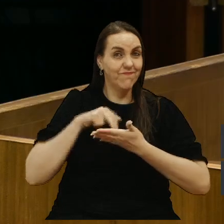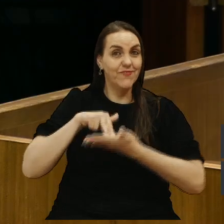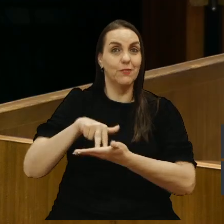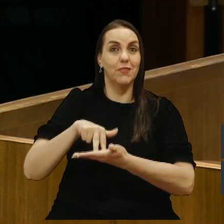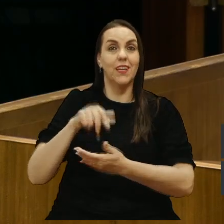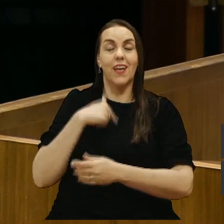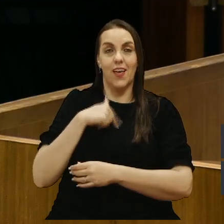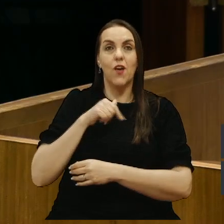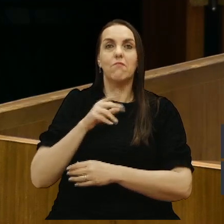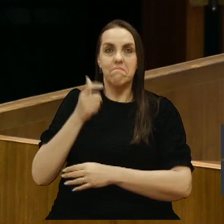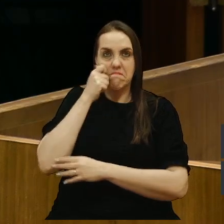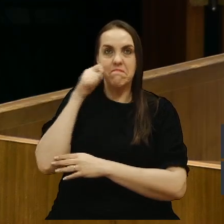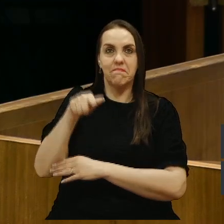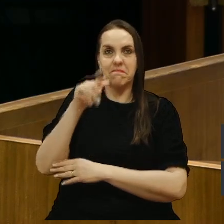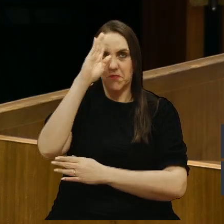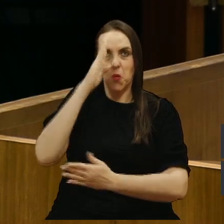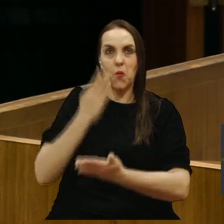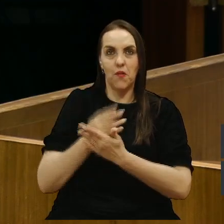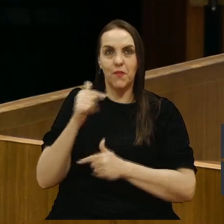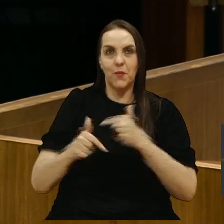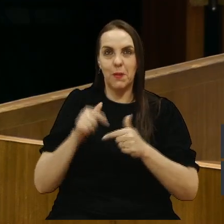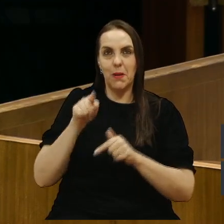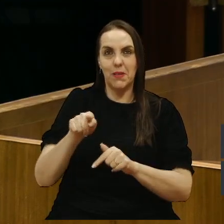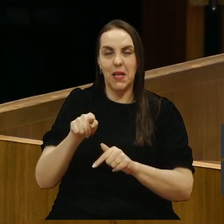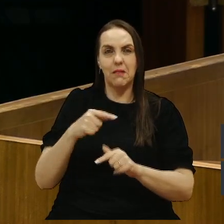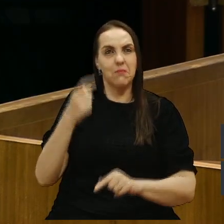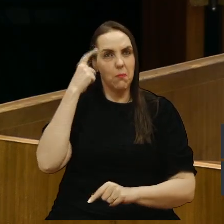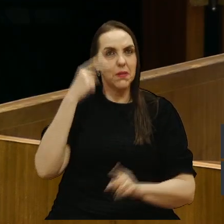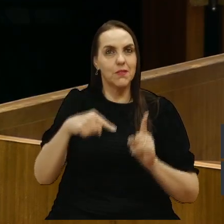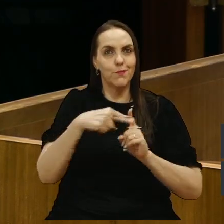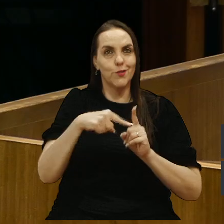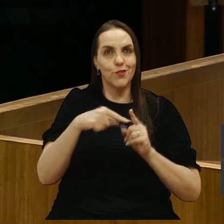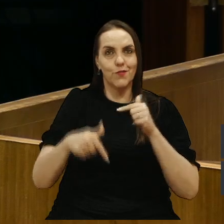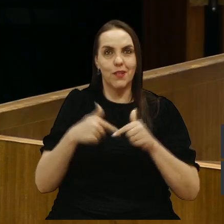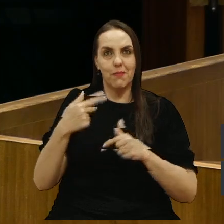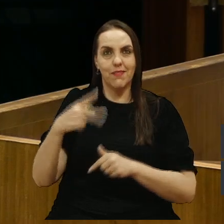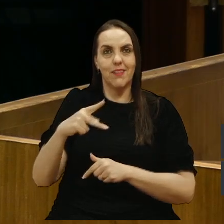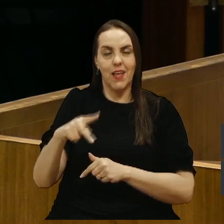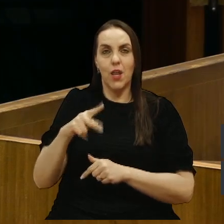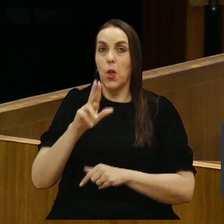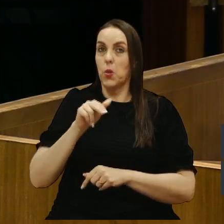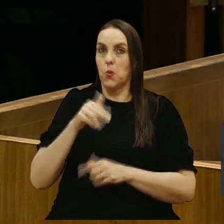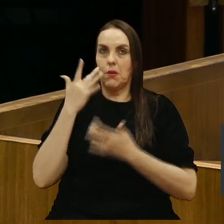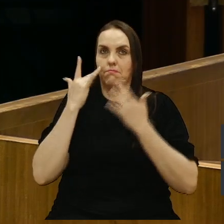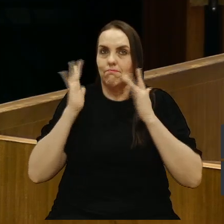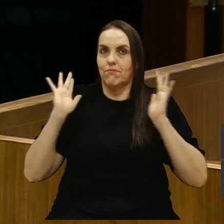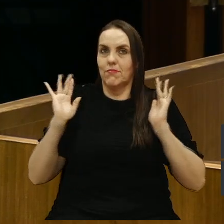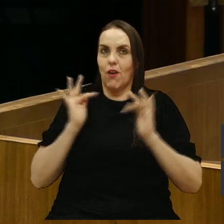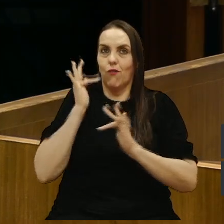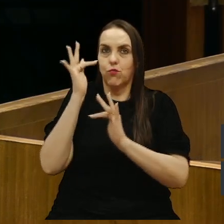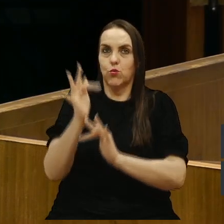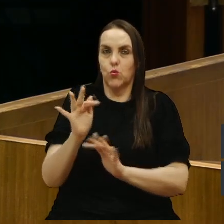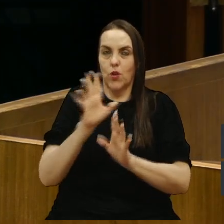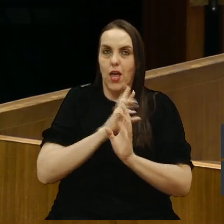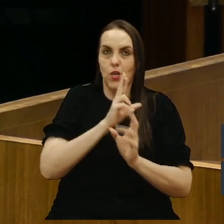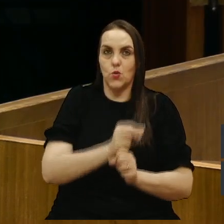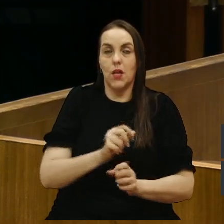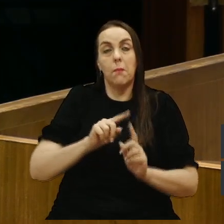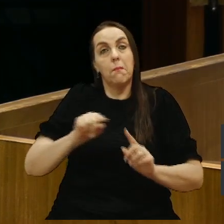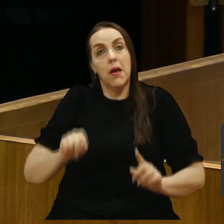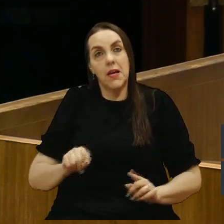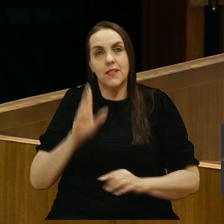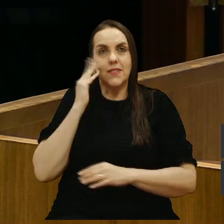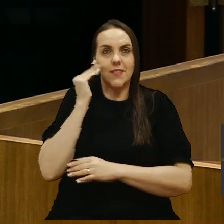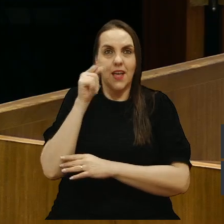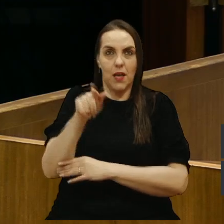presente, porque eu confio, estou confiante no trabalho, eu estou otimista, né? A gente nunca vai botar a mão no fogo, a gente não sabe amanhã depois como vai ser o resultado final, mas a gente